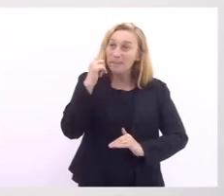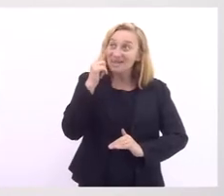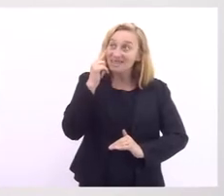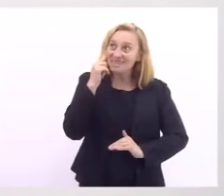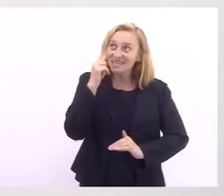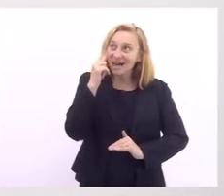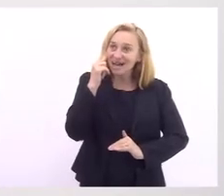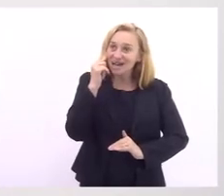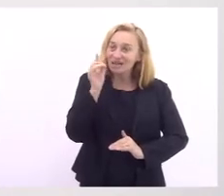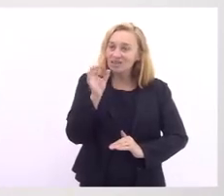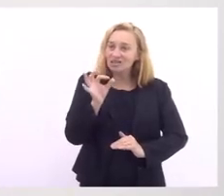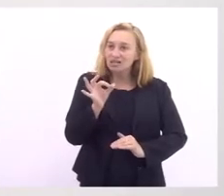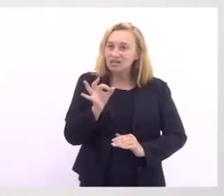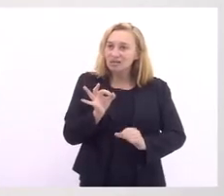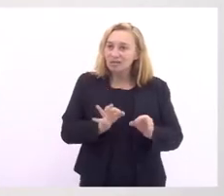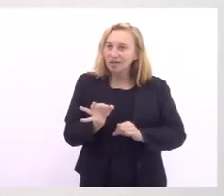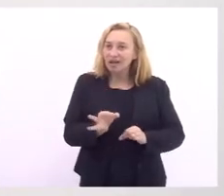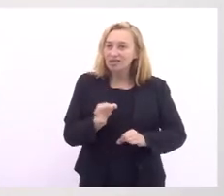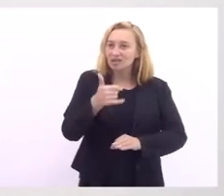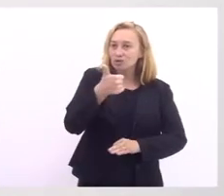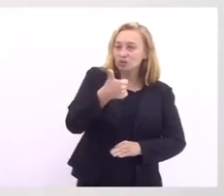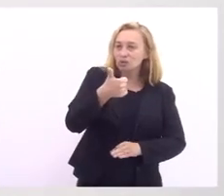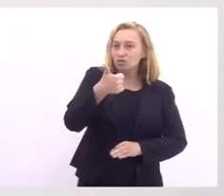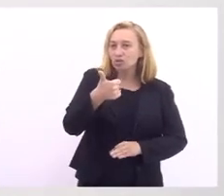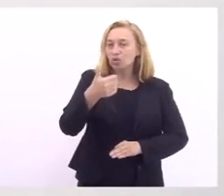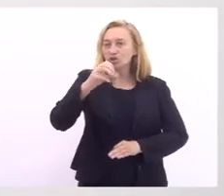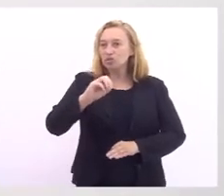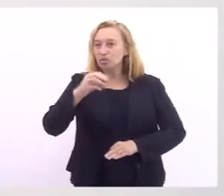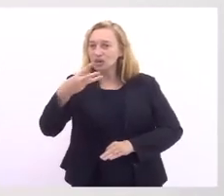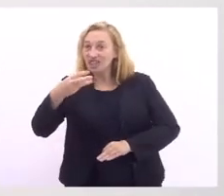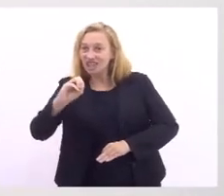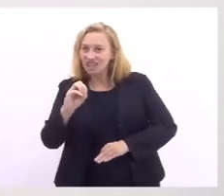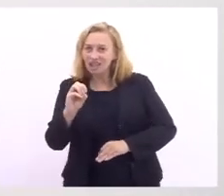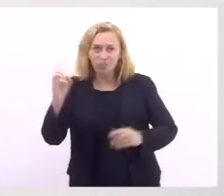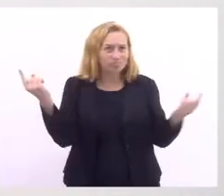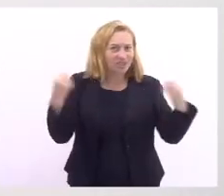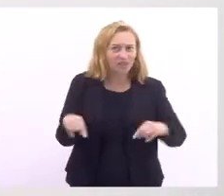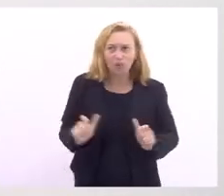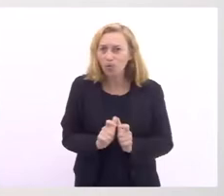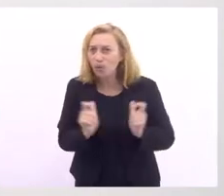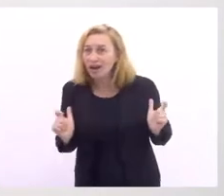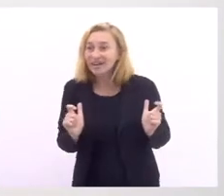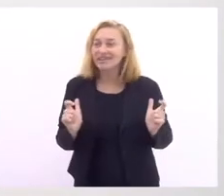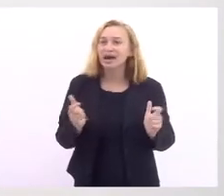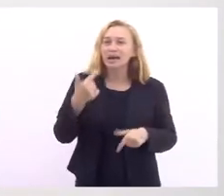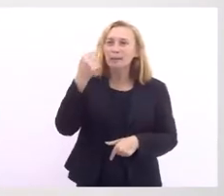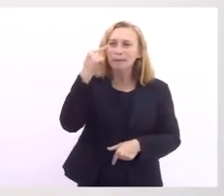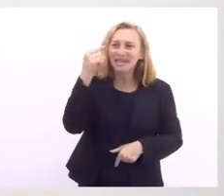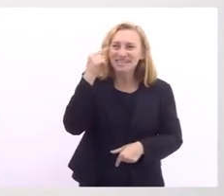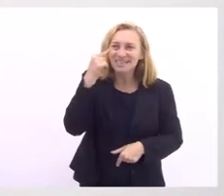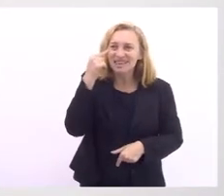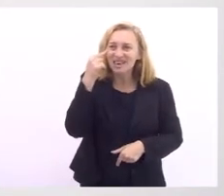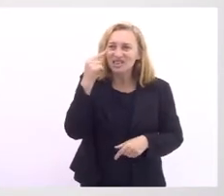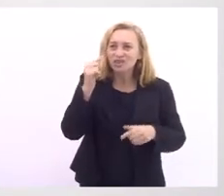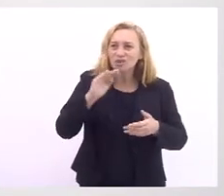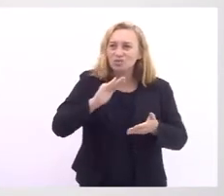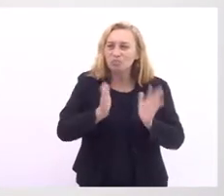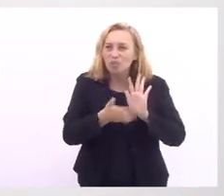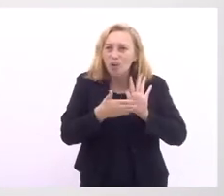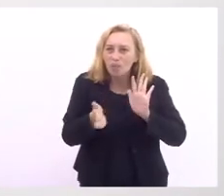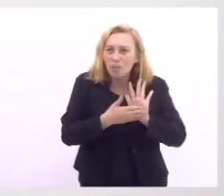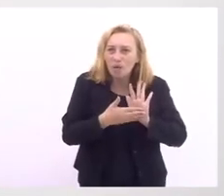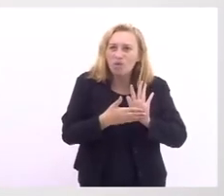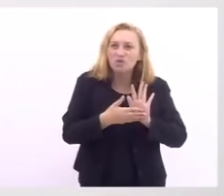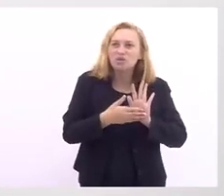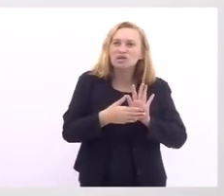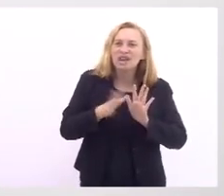uma agenda 2030 é um grande desafio gente e pensar essa agenda com proposta